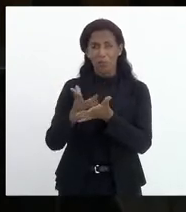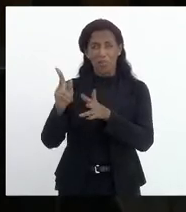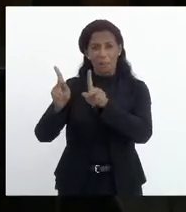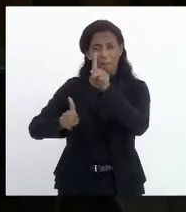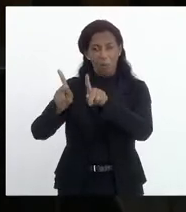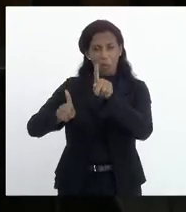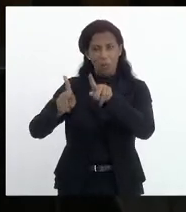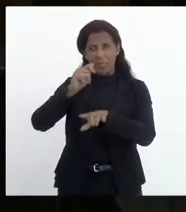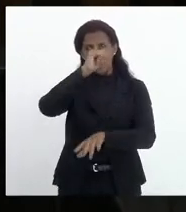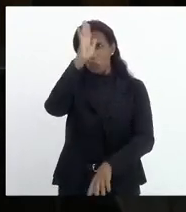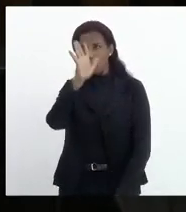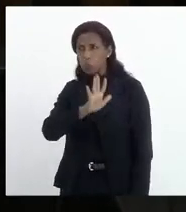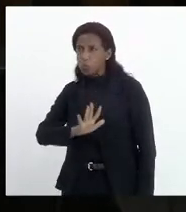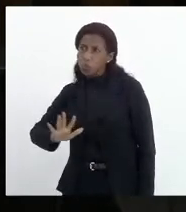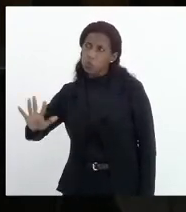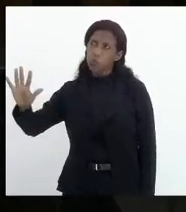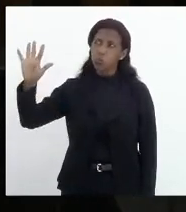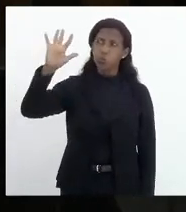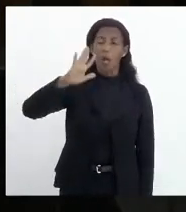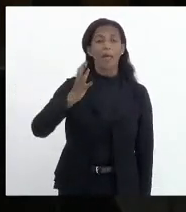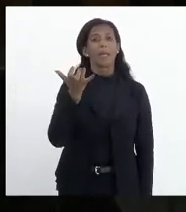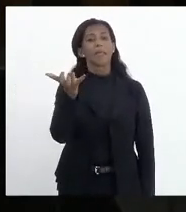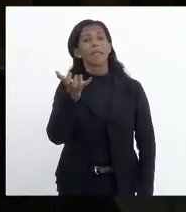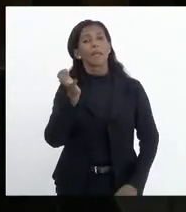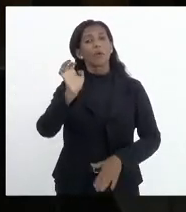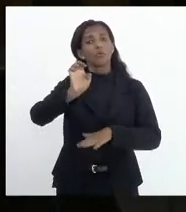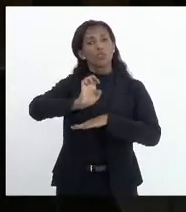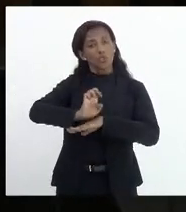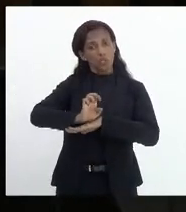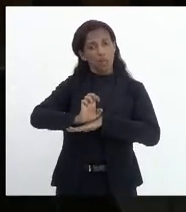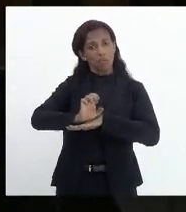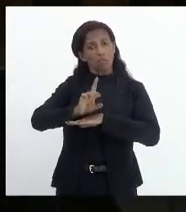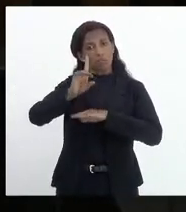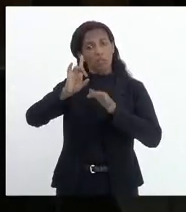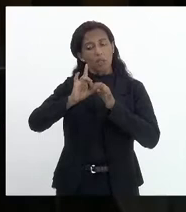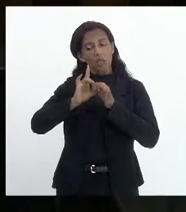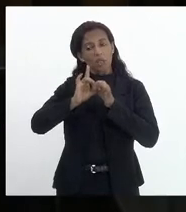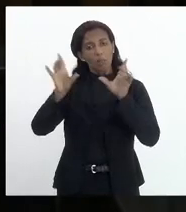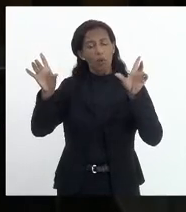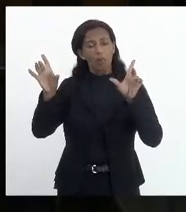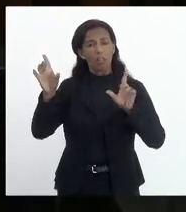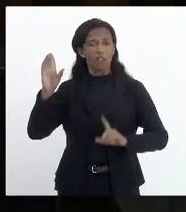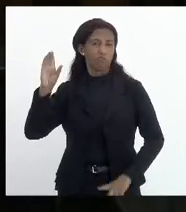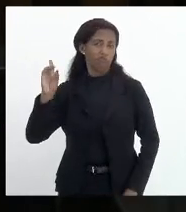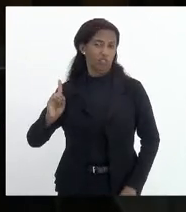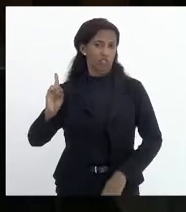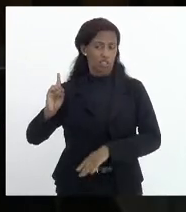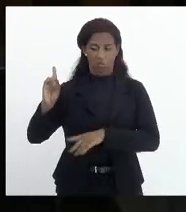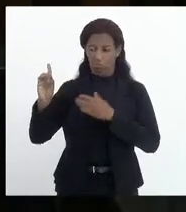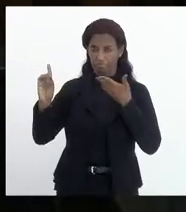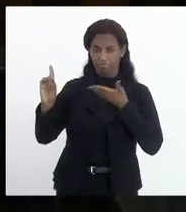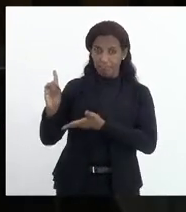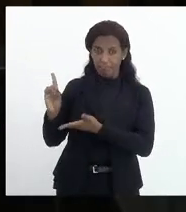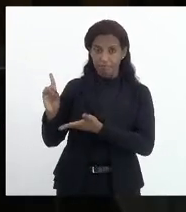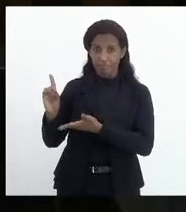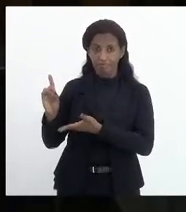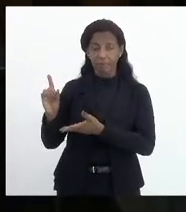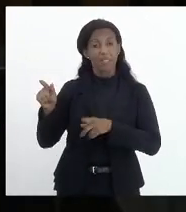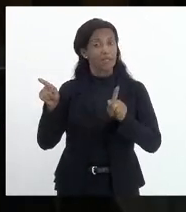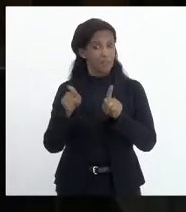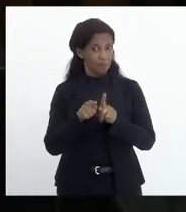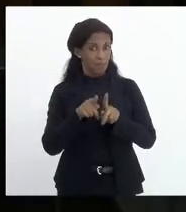quer o estado democrático de direito a maioria da população brasileira